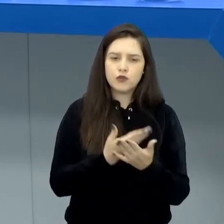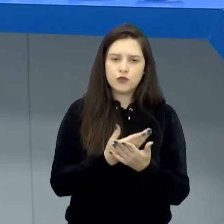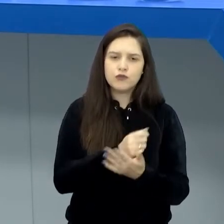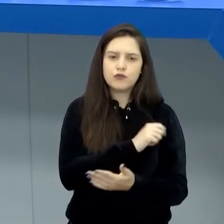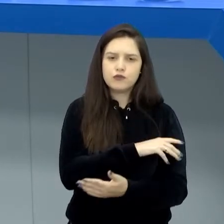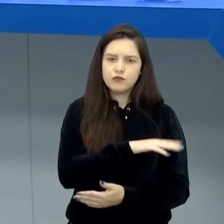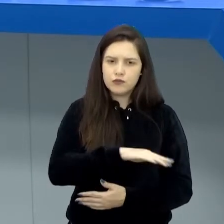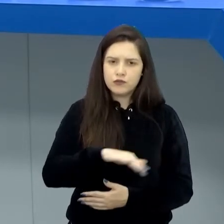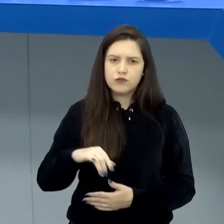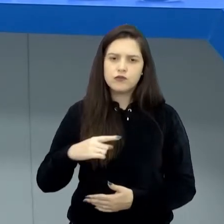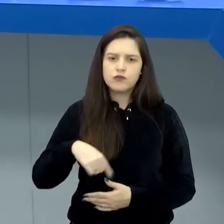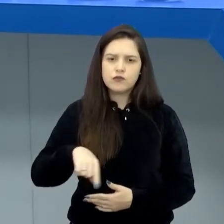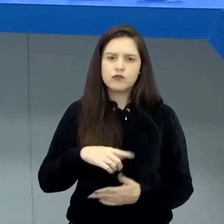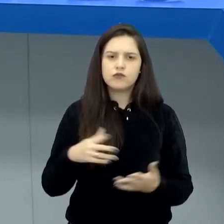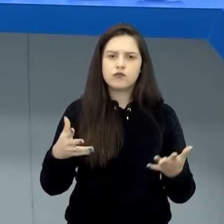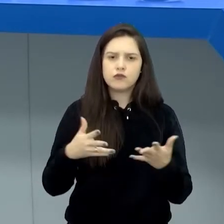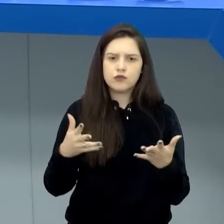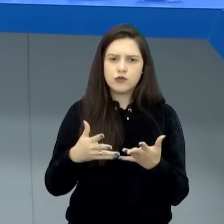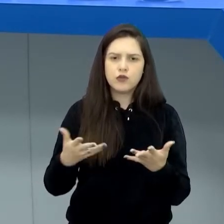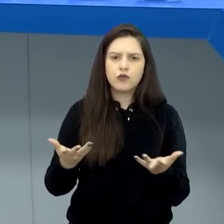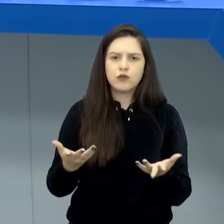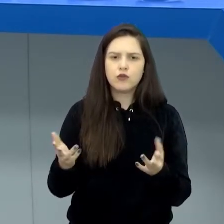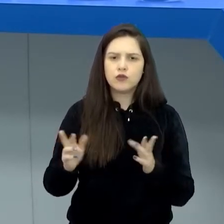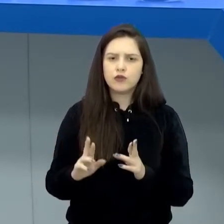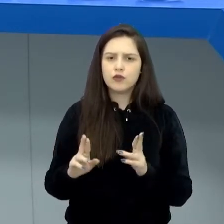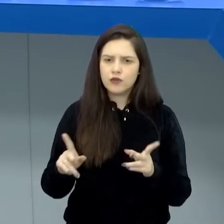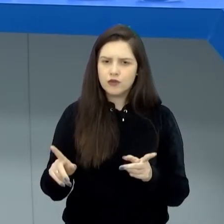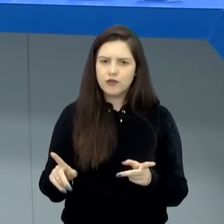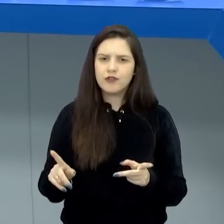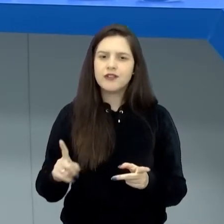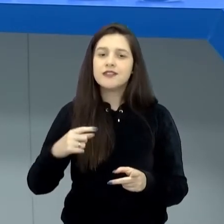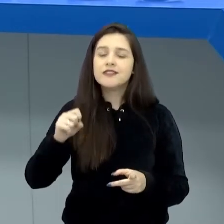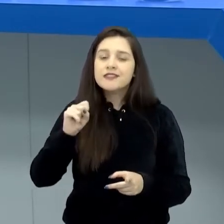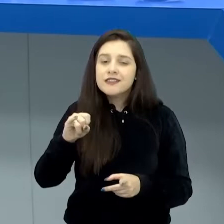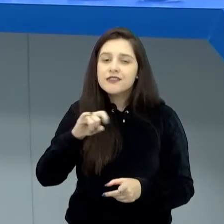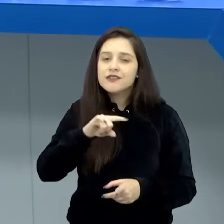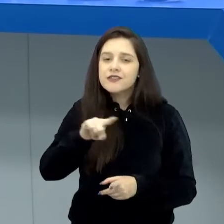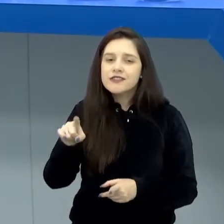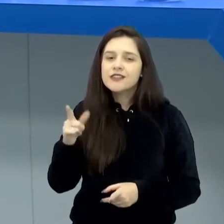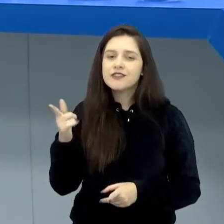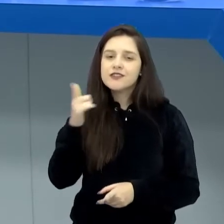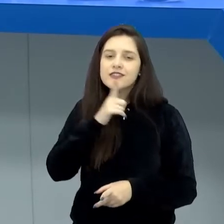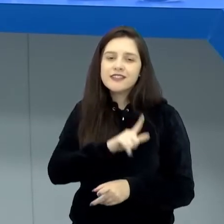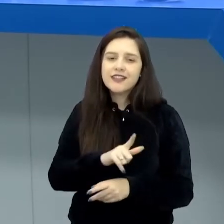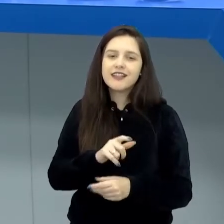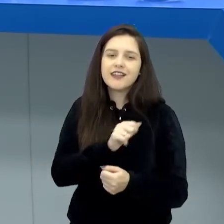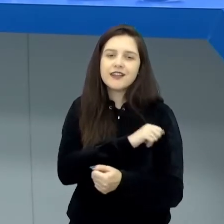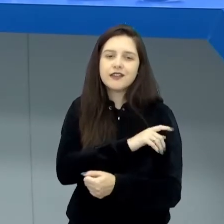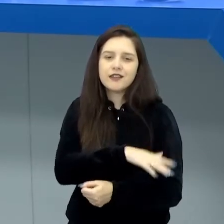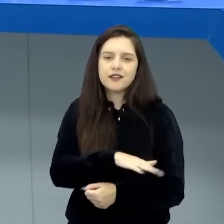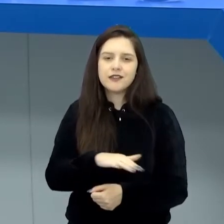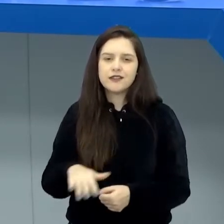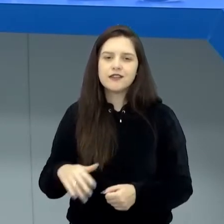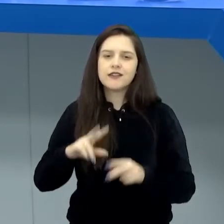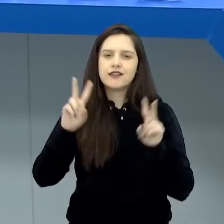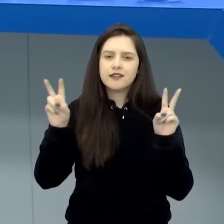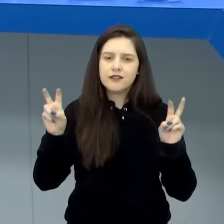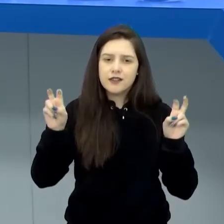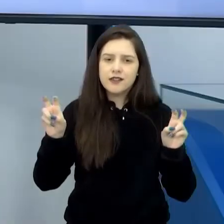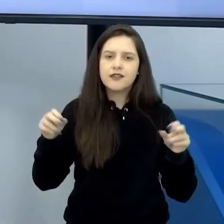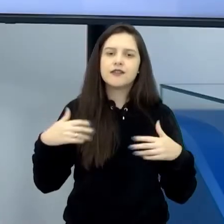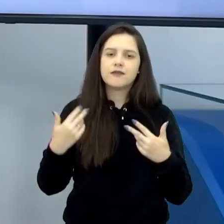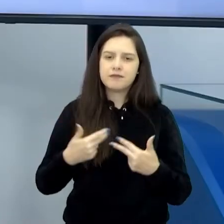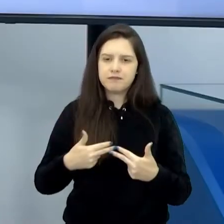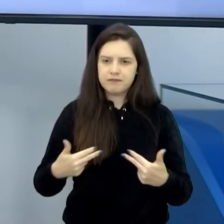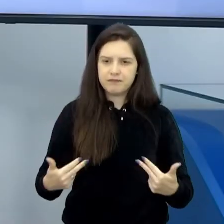que hoje eles estão um pouquinho tímidos, mas se você puder ajudar então os nossos alunos a respeito aí da concentração, Vamos né,